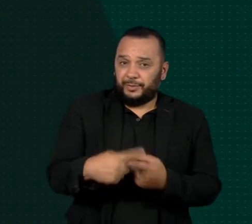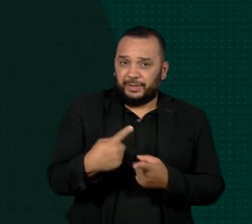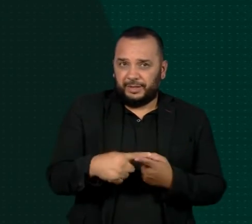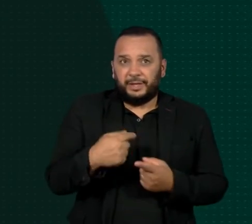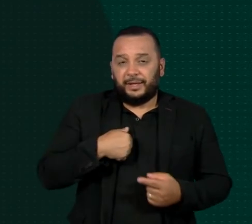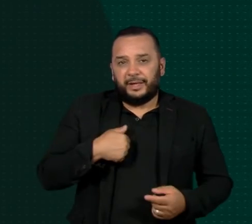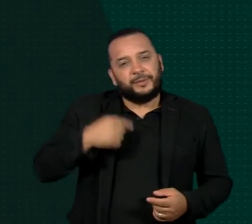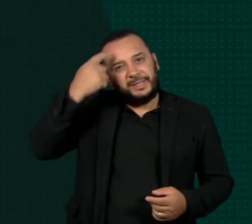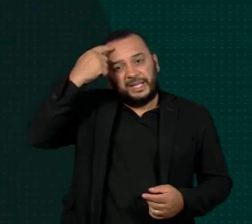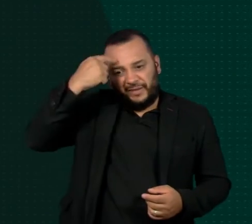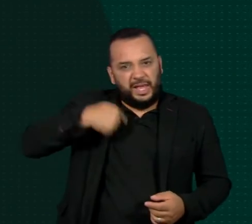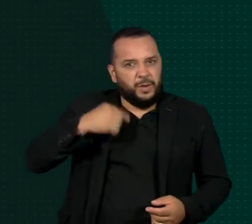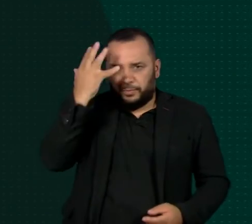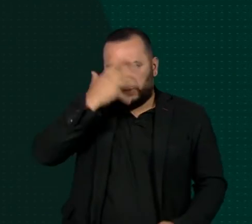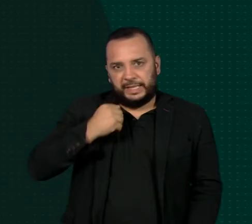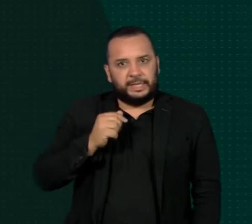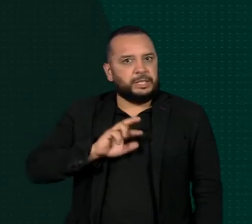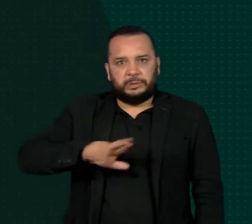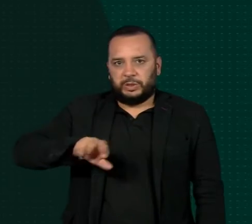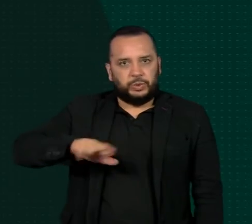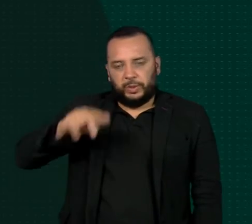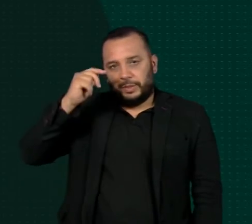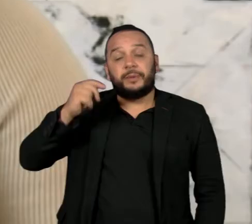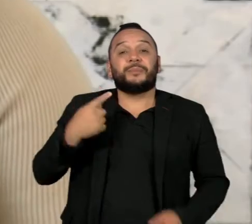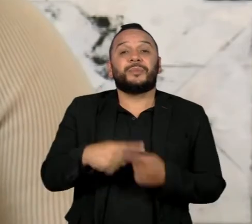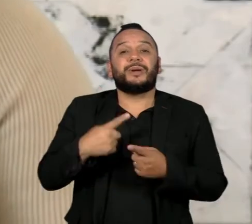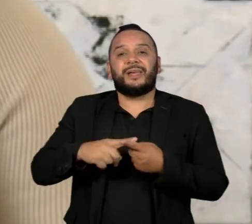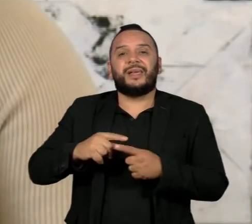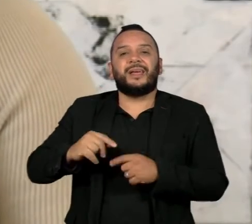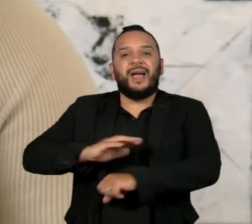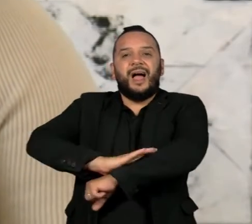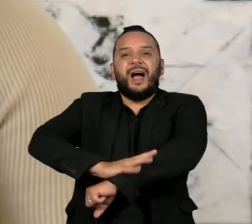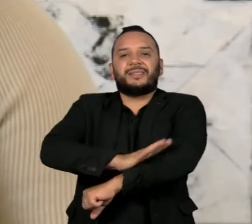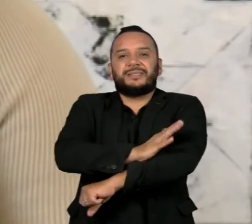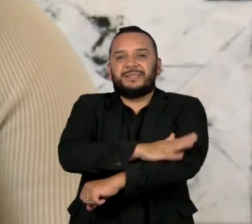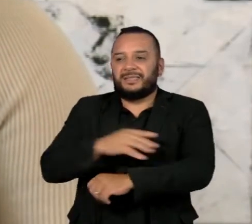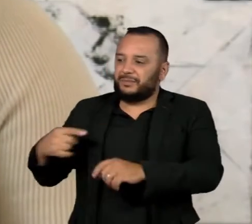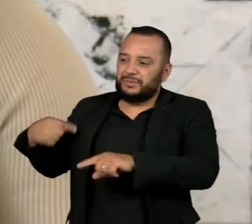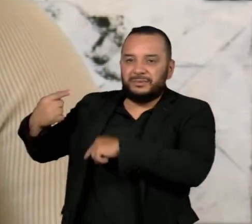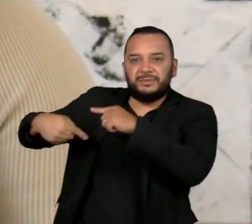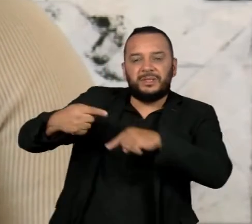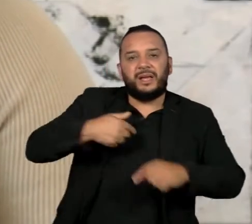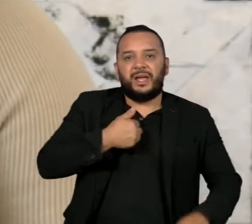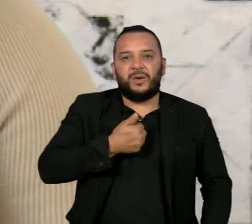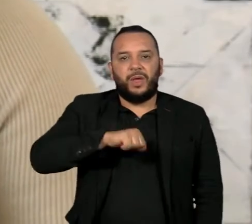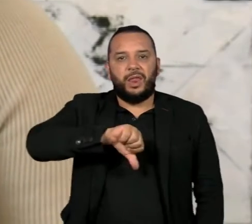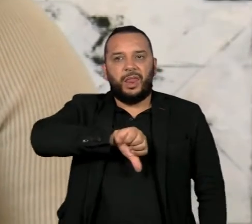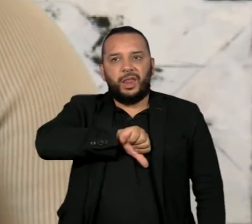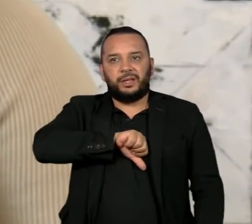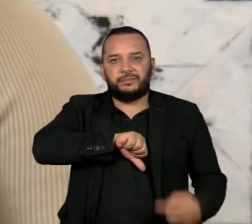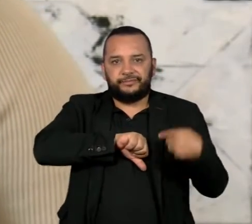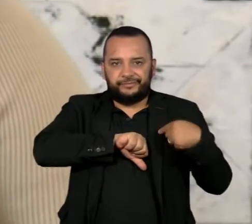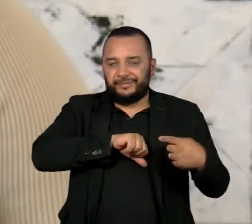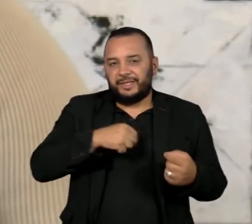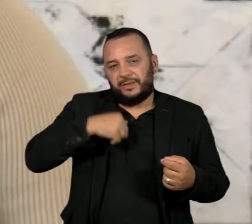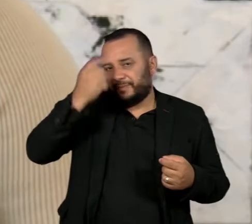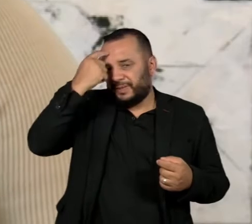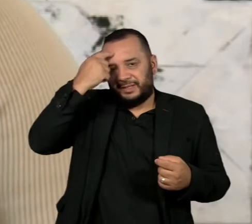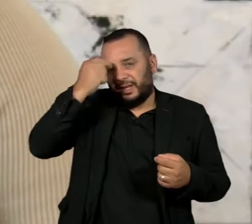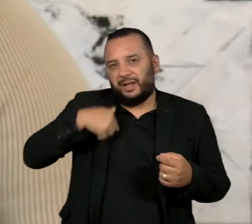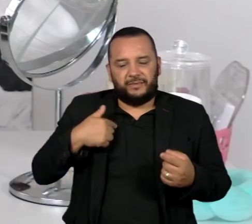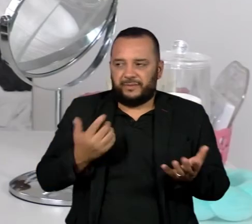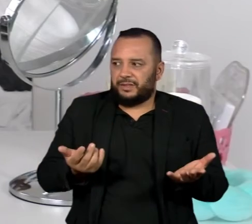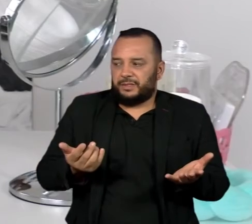pessoa bonita. Eu acho que o racismo estrutural eu me colocava pra baixo, sabe? Porque eu achava que não ia dar certo em